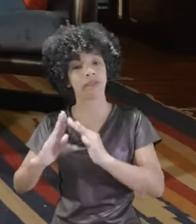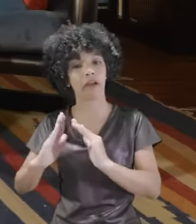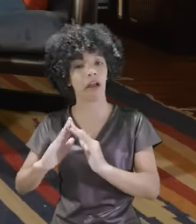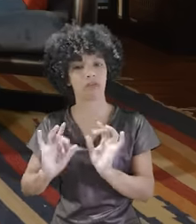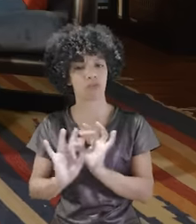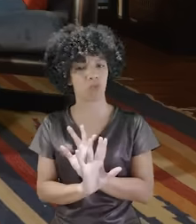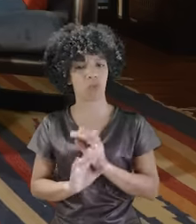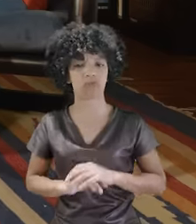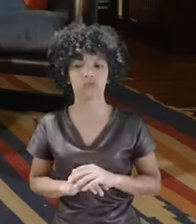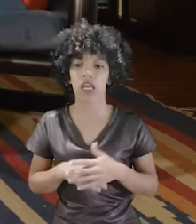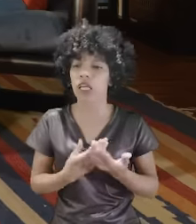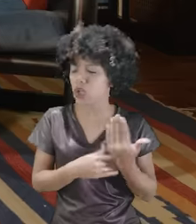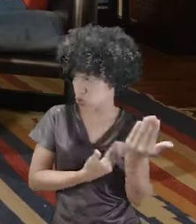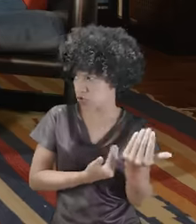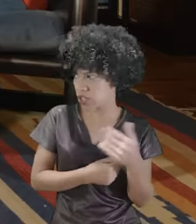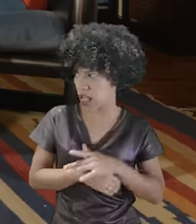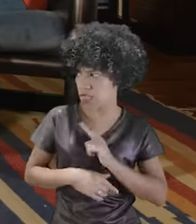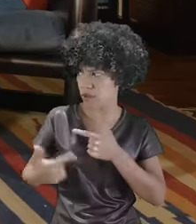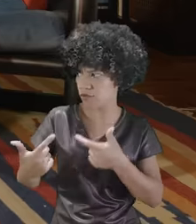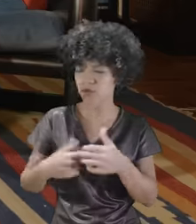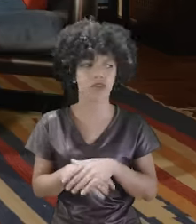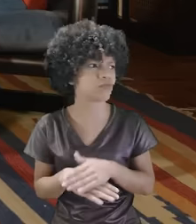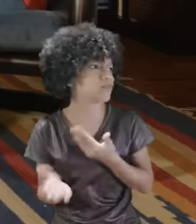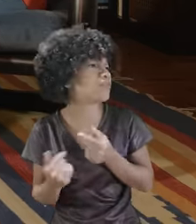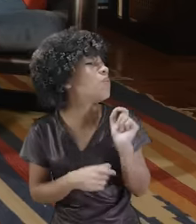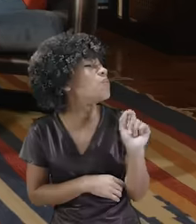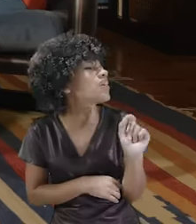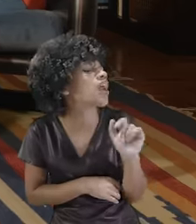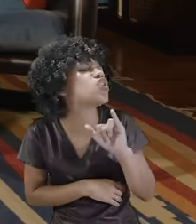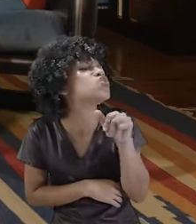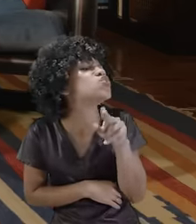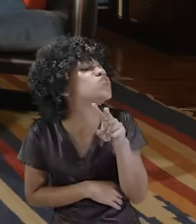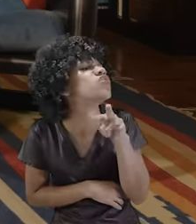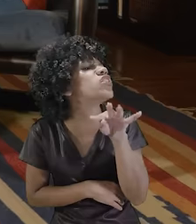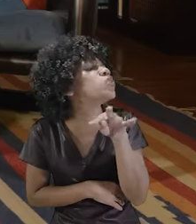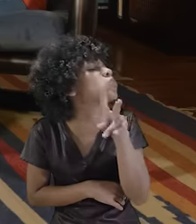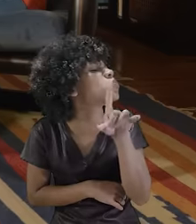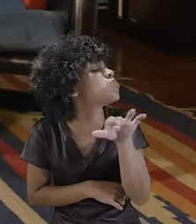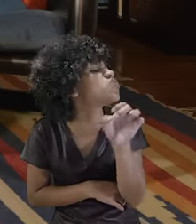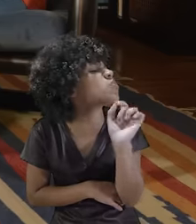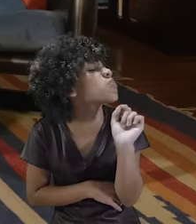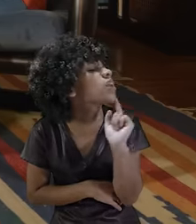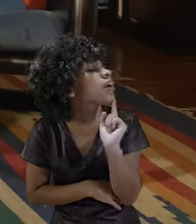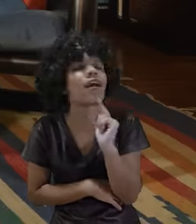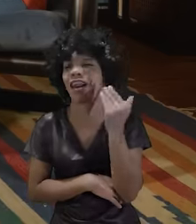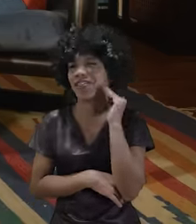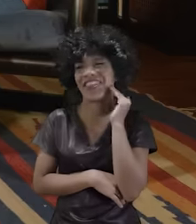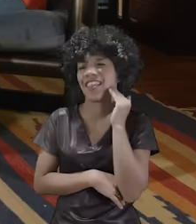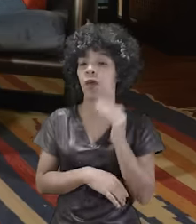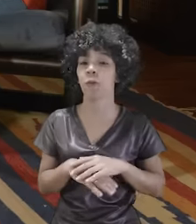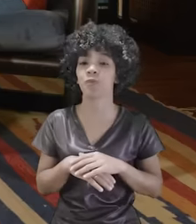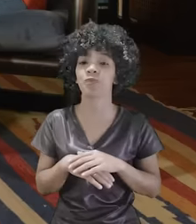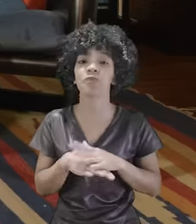assim a sua Juventude teve guerras ou que seja infantil não sei o que Juventude